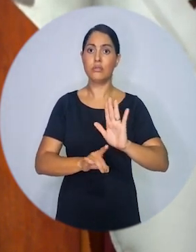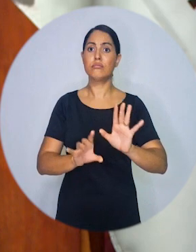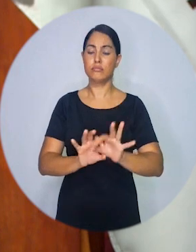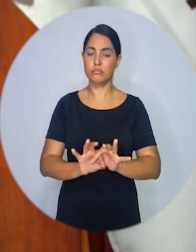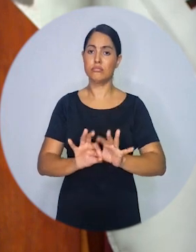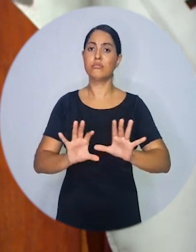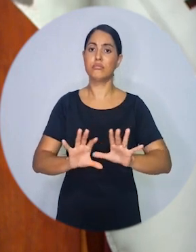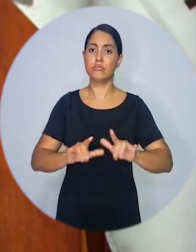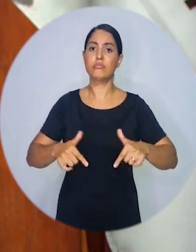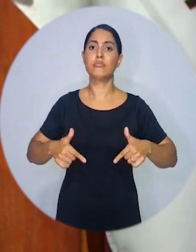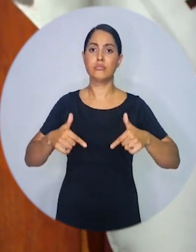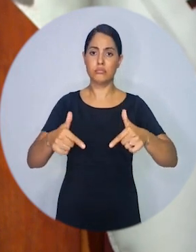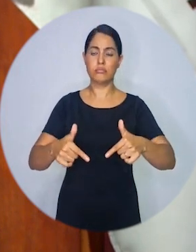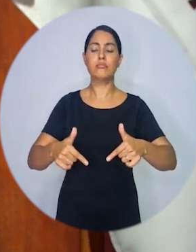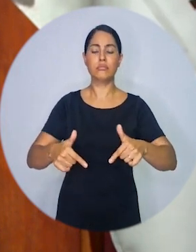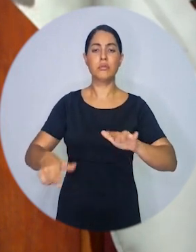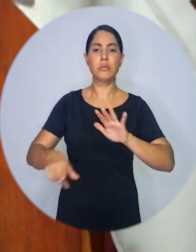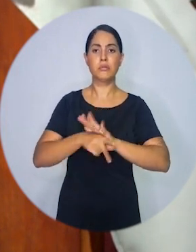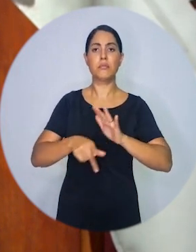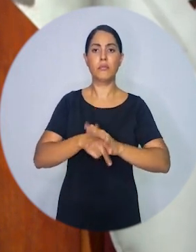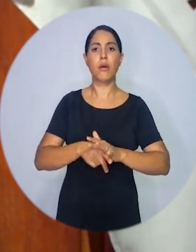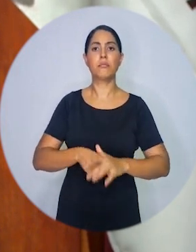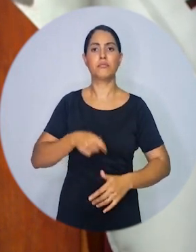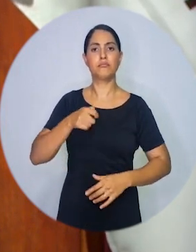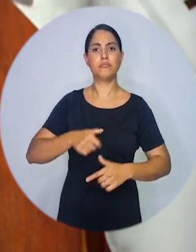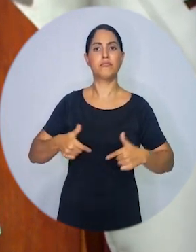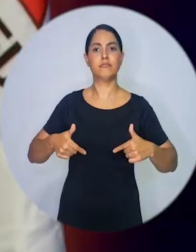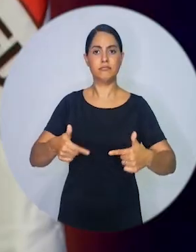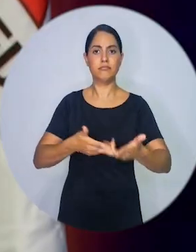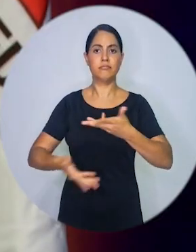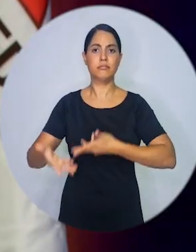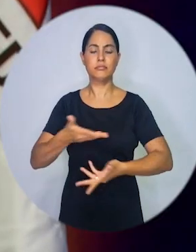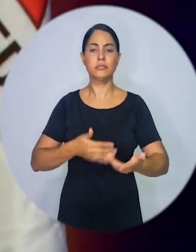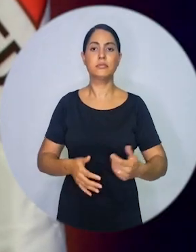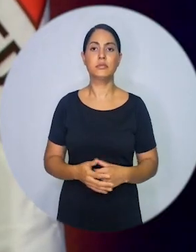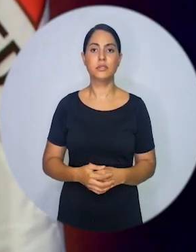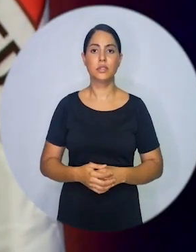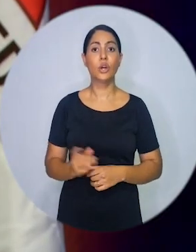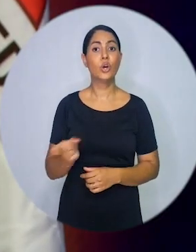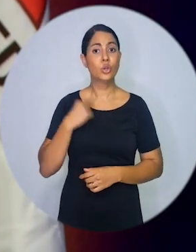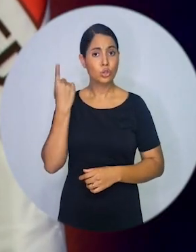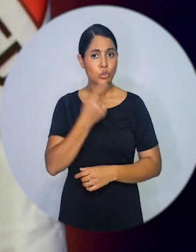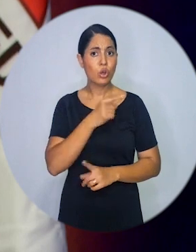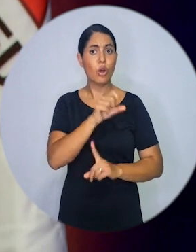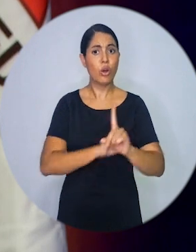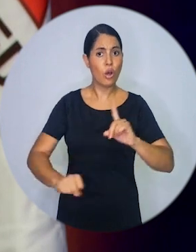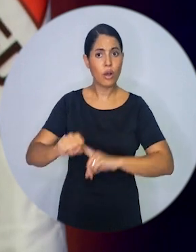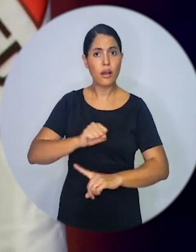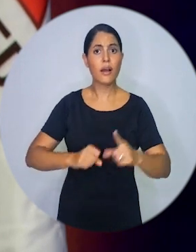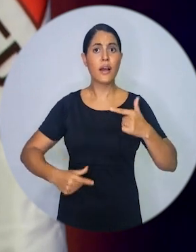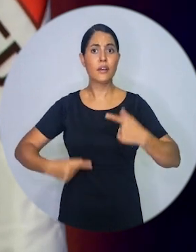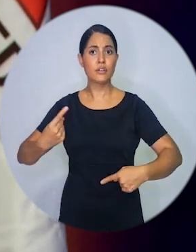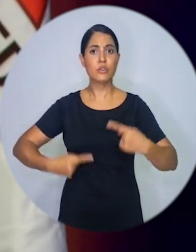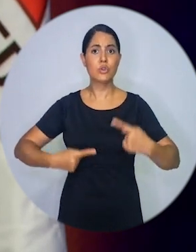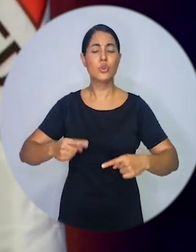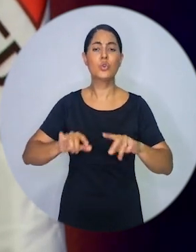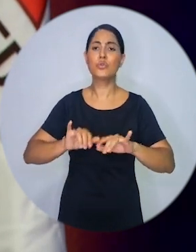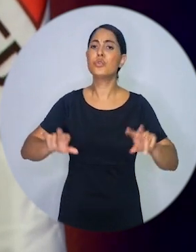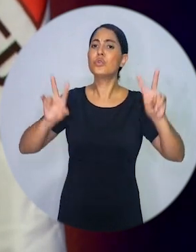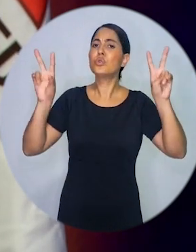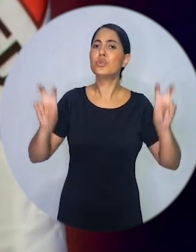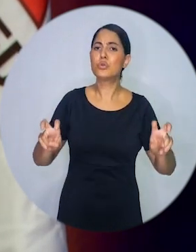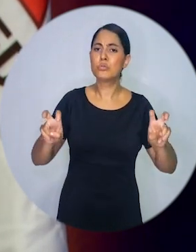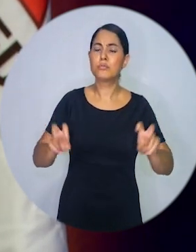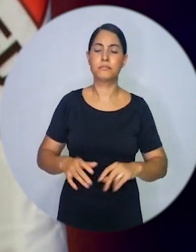direito autêntico, horizontal e propositivo. Nós precisamos discutir como sociedade um